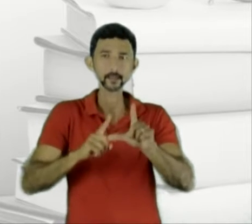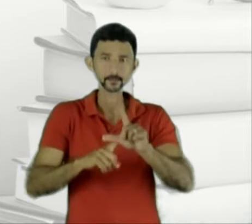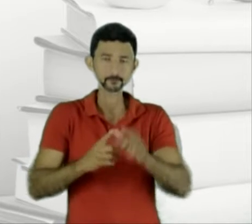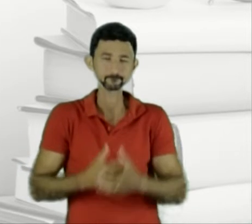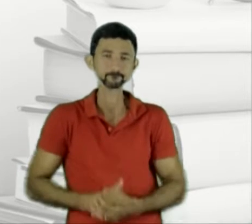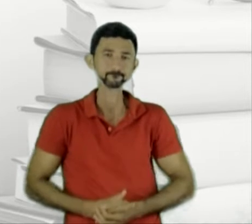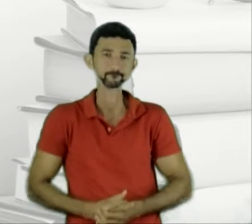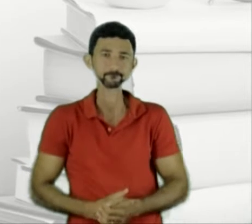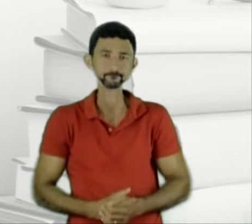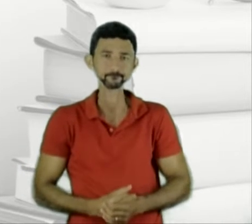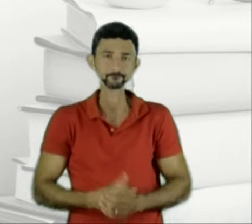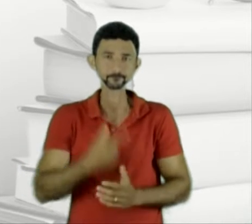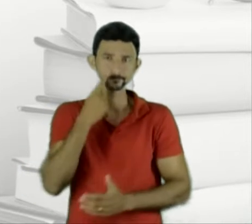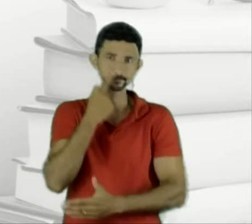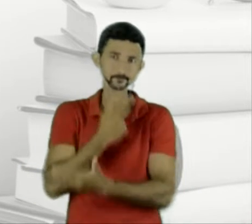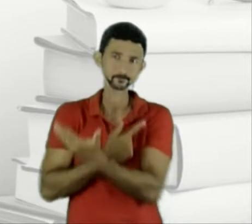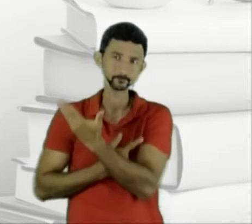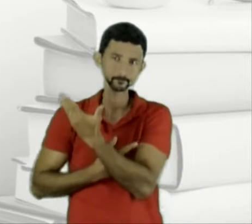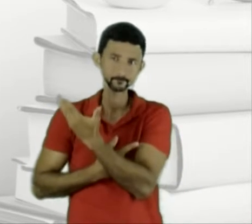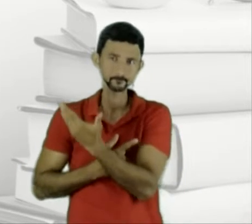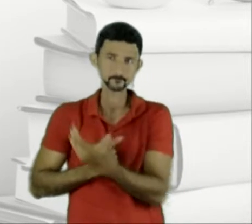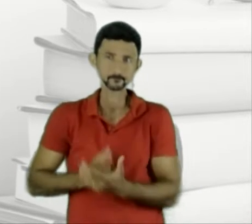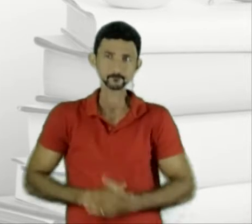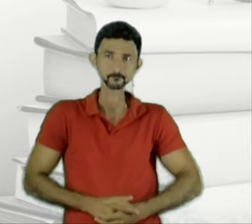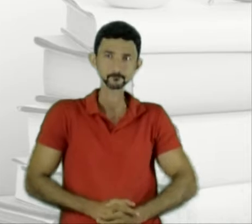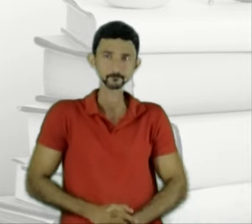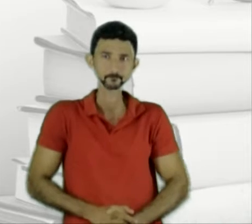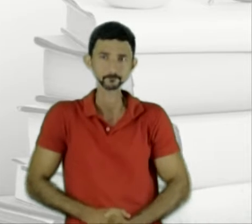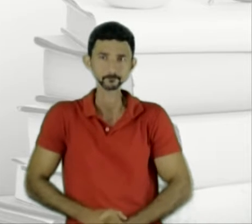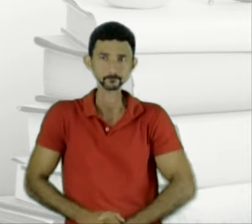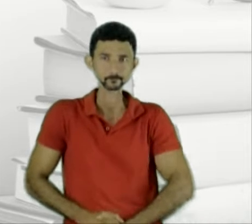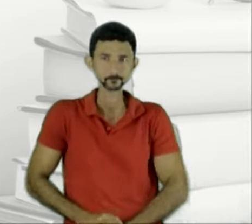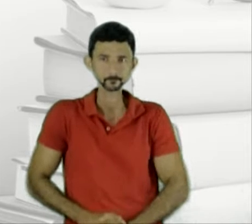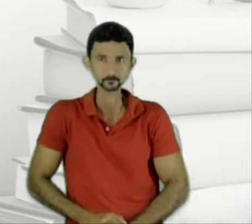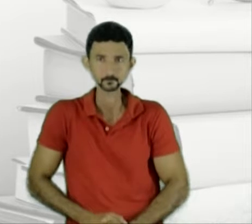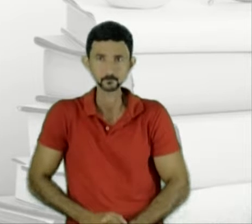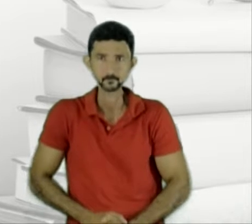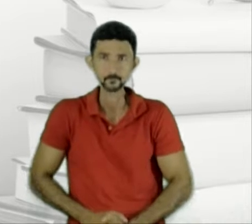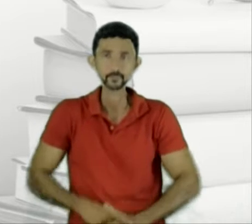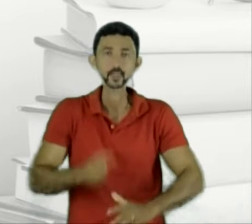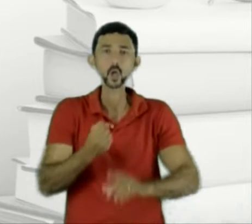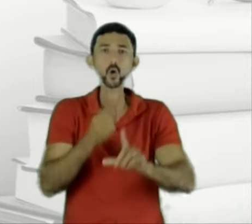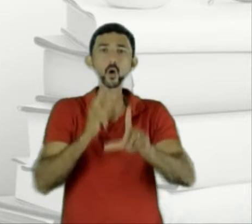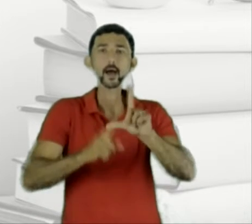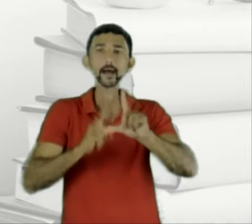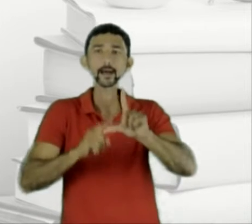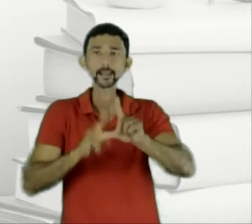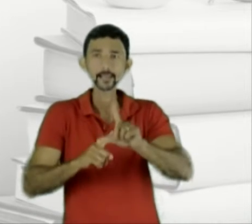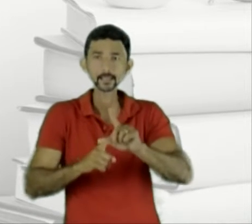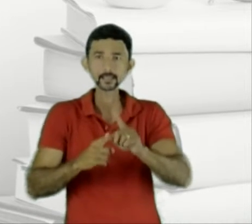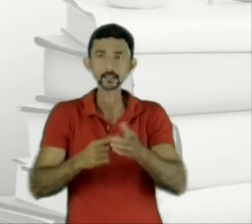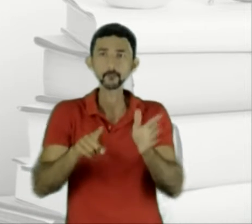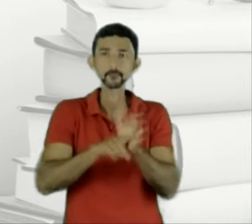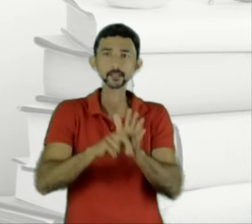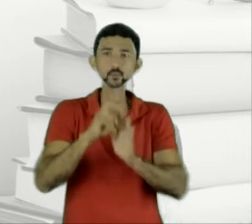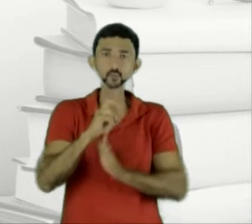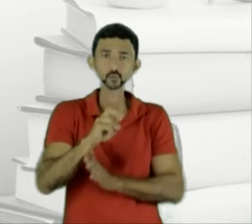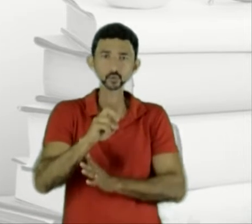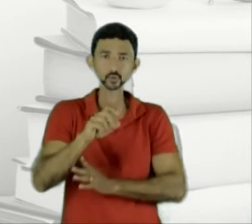parte literal. Então observa aqui comigo que a parte literal de menos 5x ao cubo y à